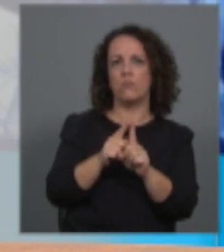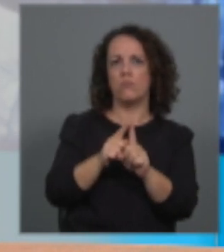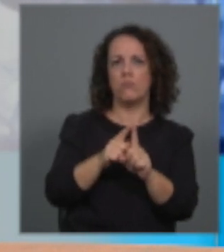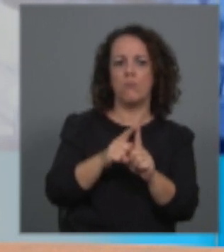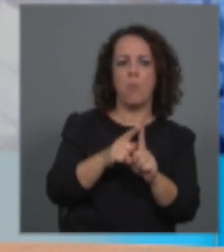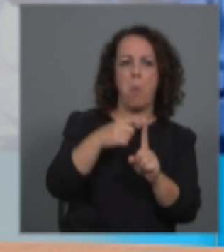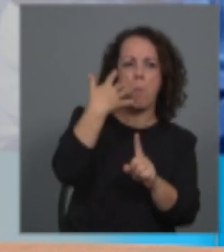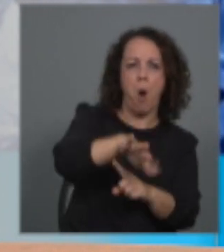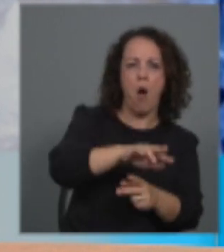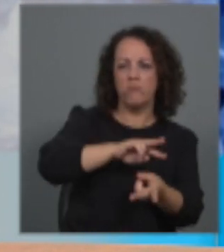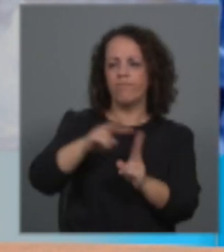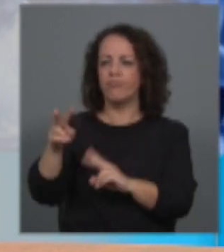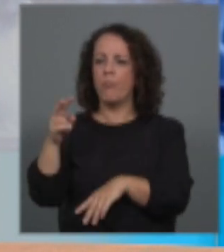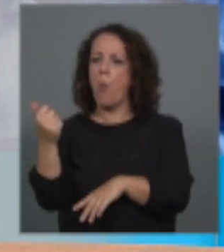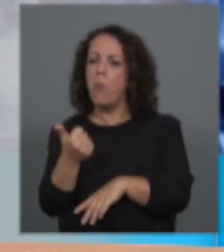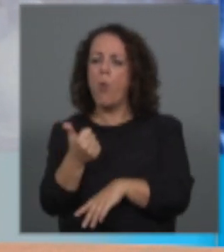bem, mas que é